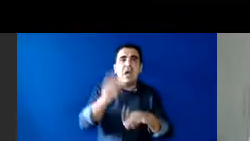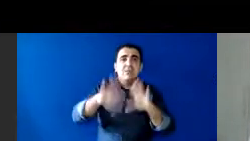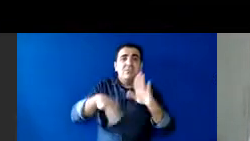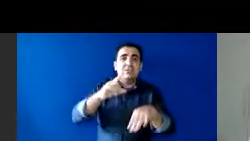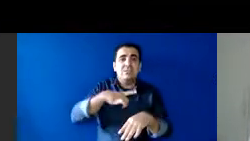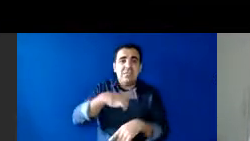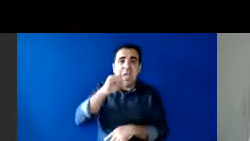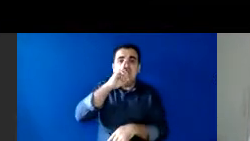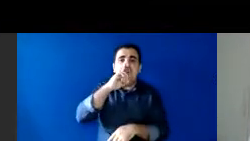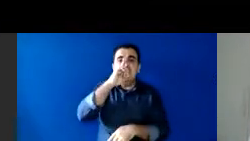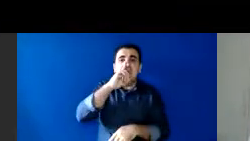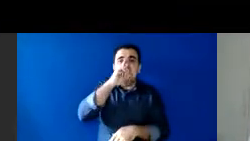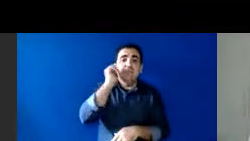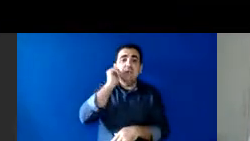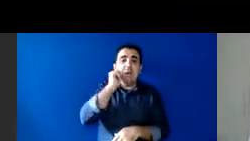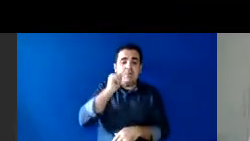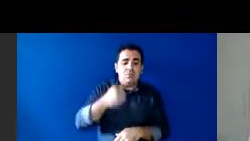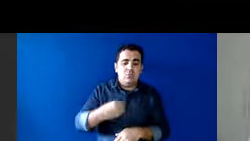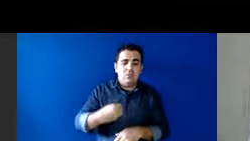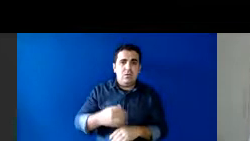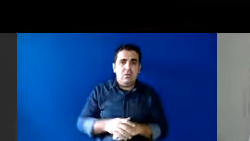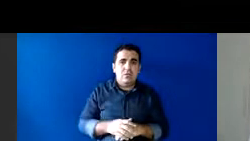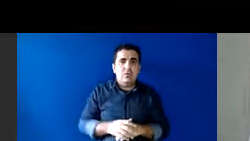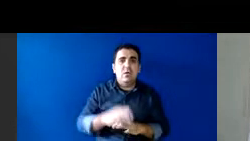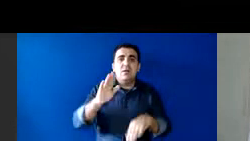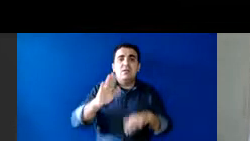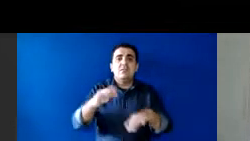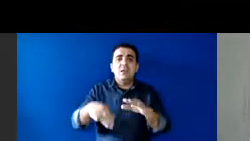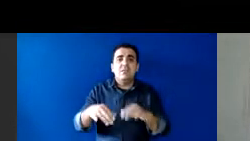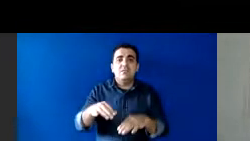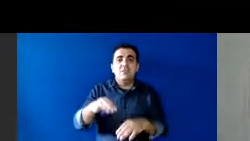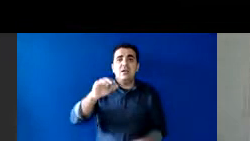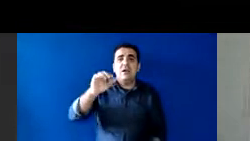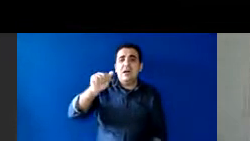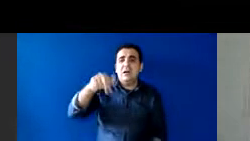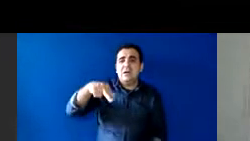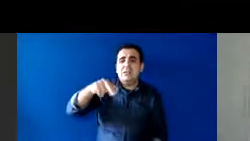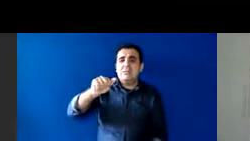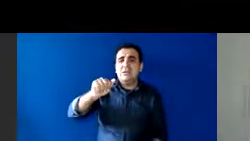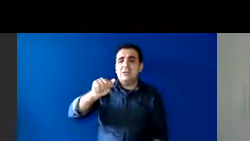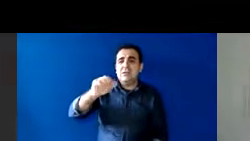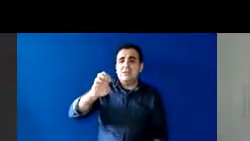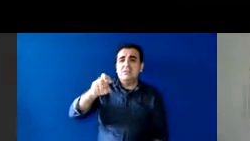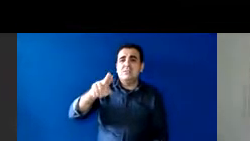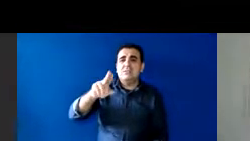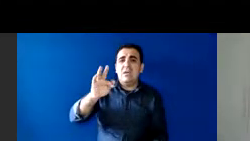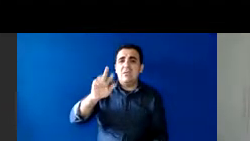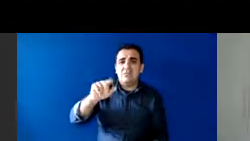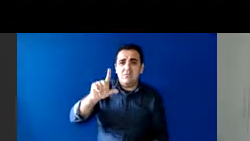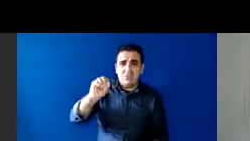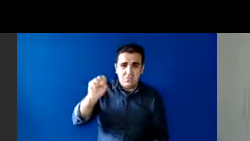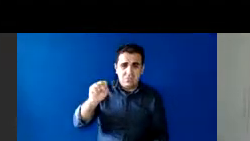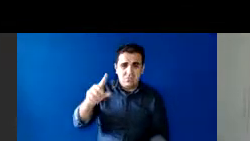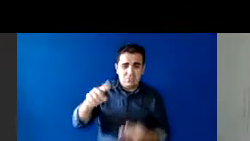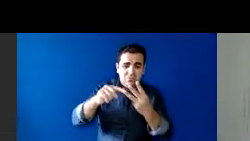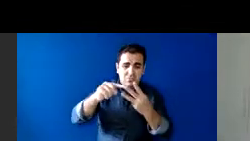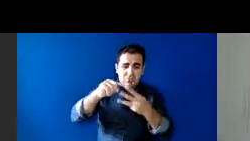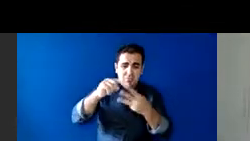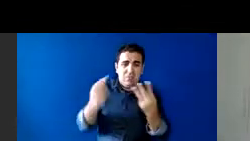vida para a mulher e gravidezes de fetos anencéfalos. São esses 3 casos, e